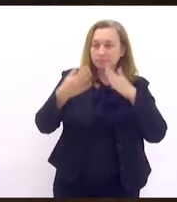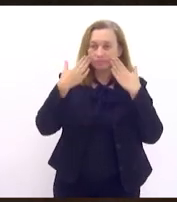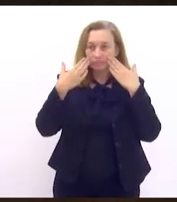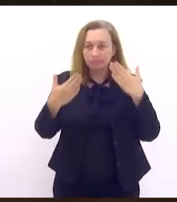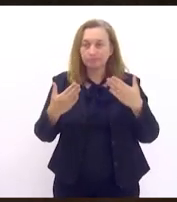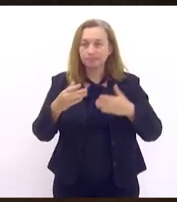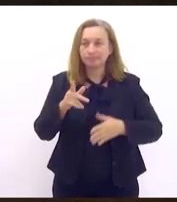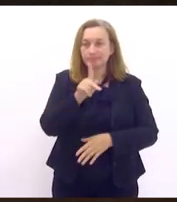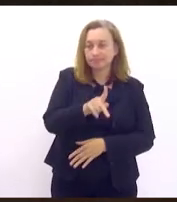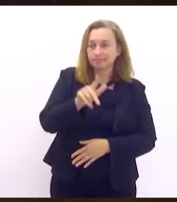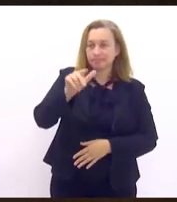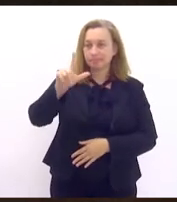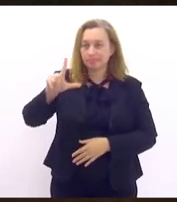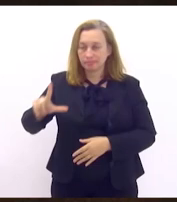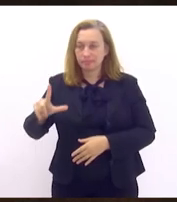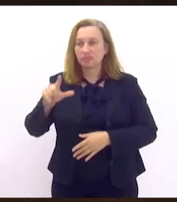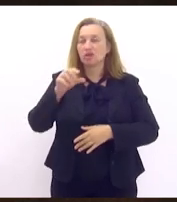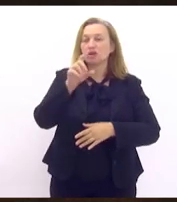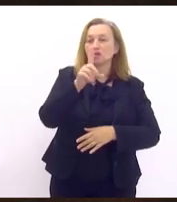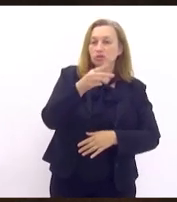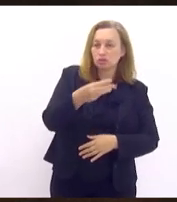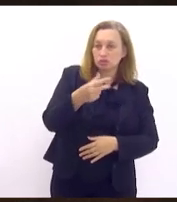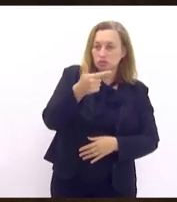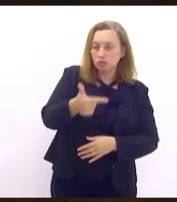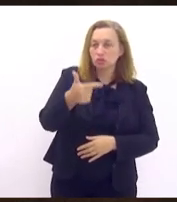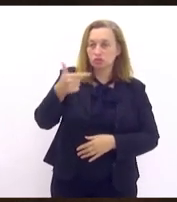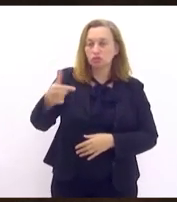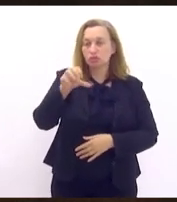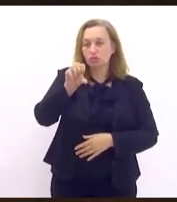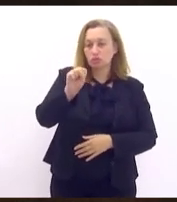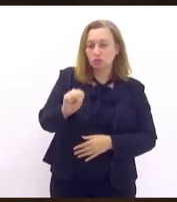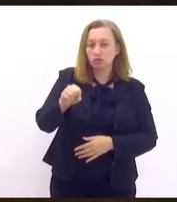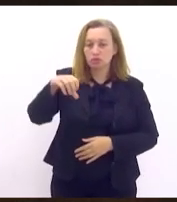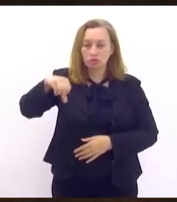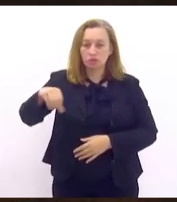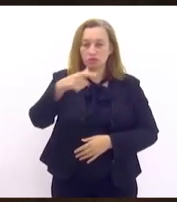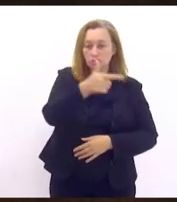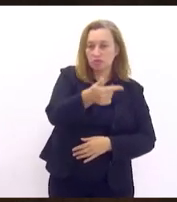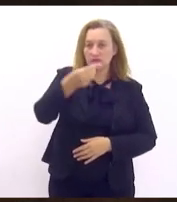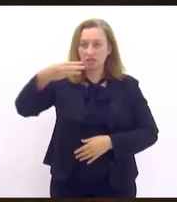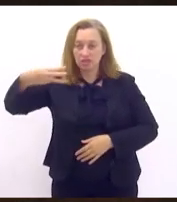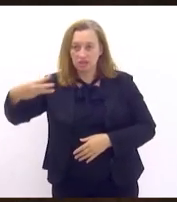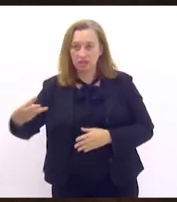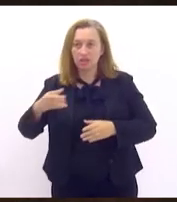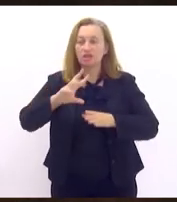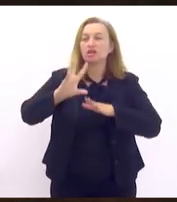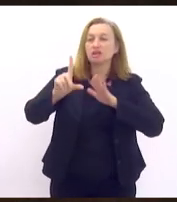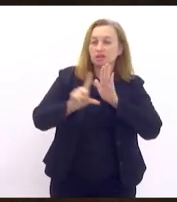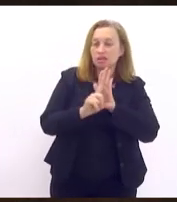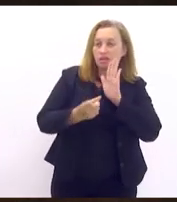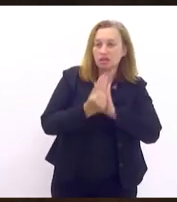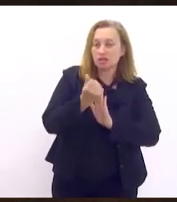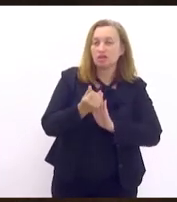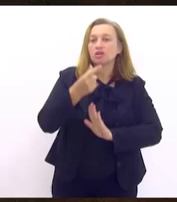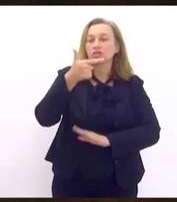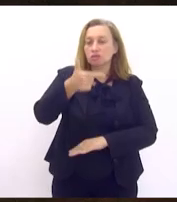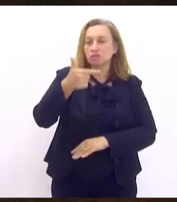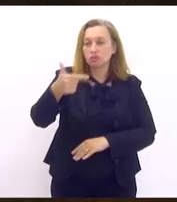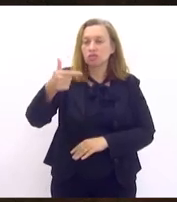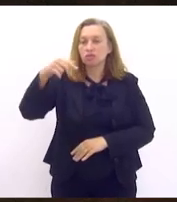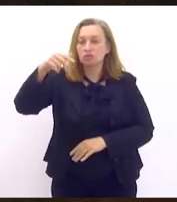apresentadas ao PL 2289 de 23, que é a LOA, ao projeto de lei 2990, que é o